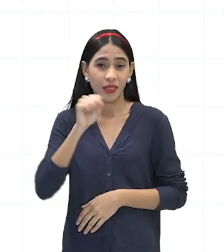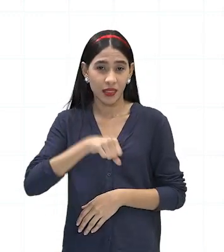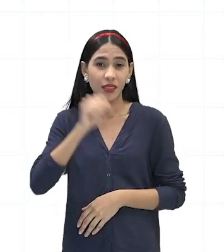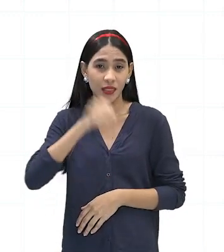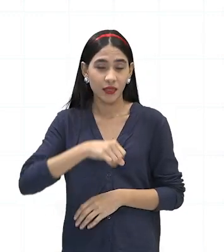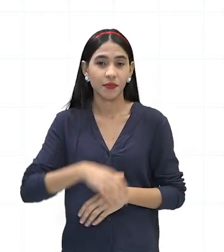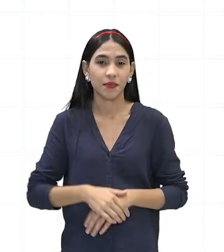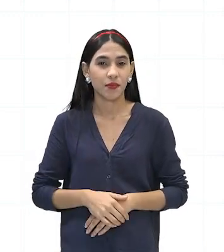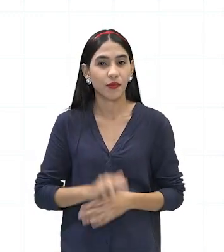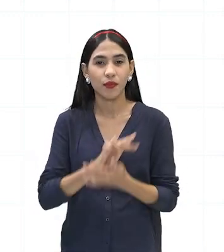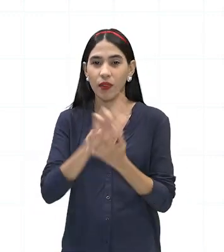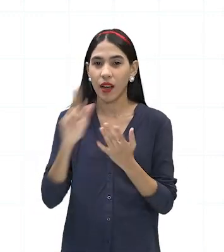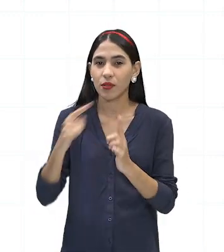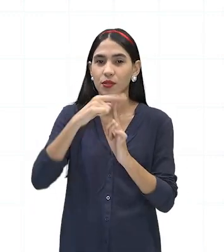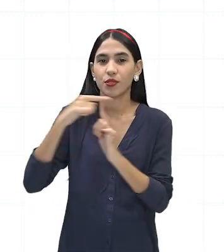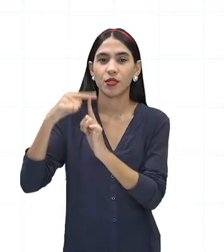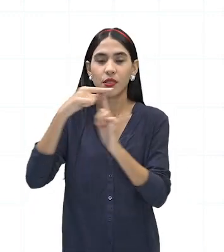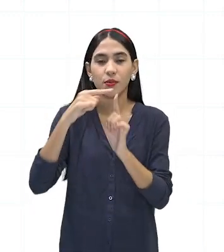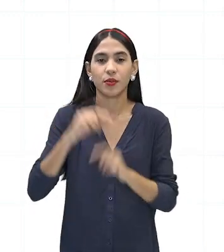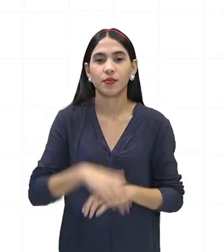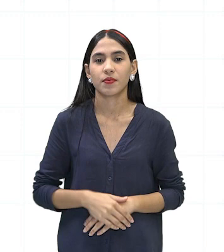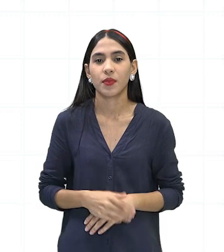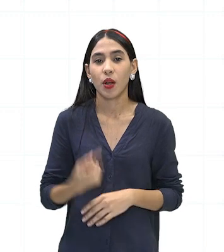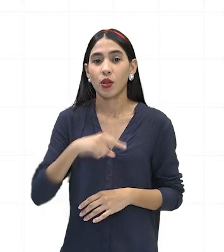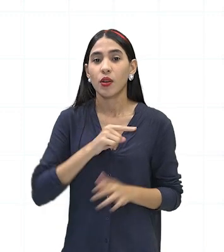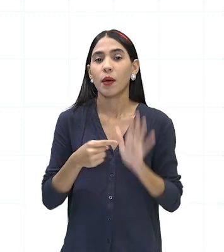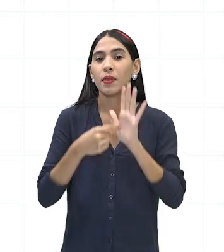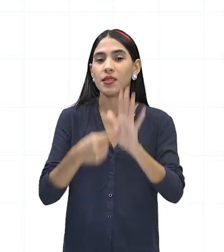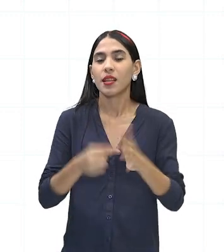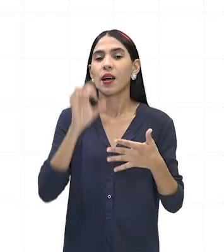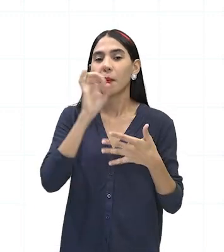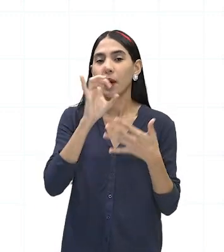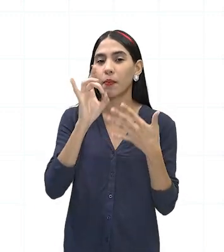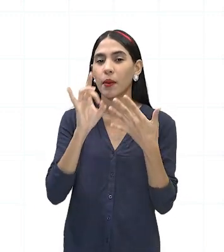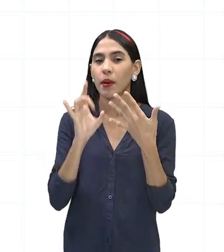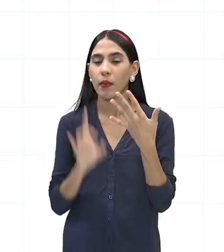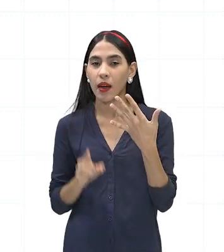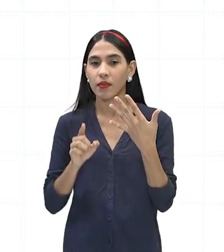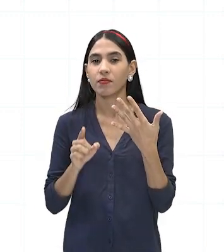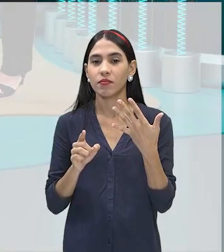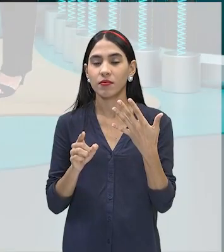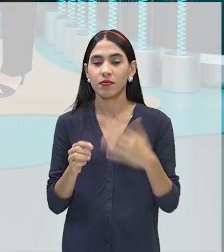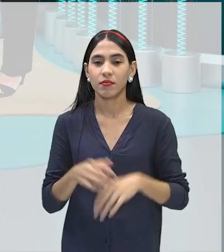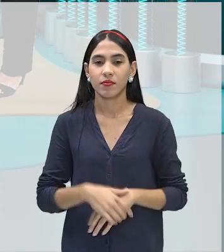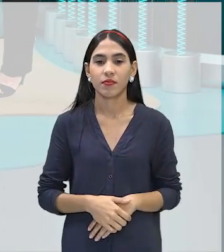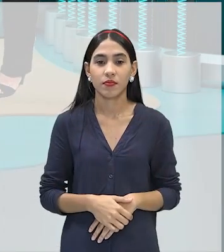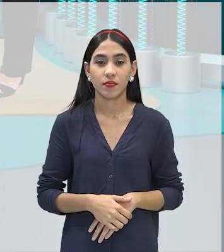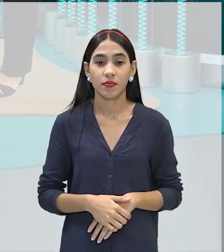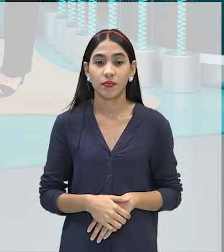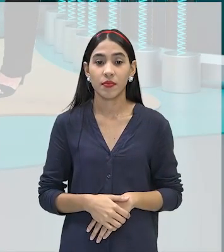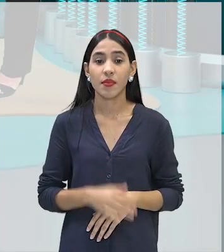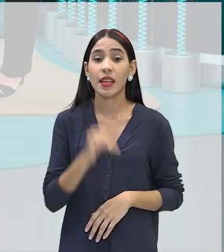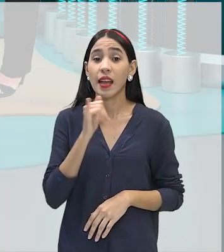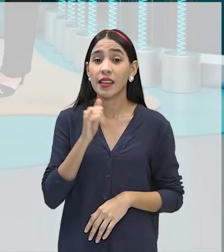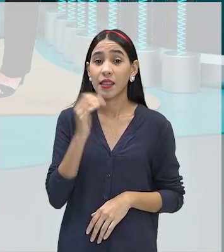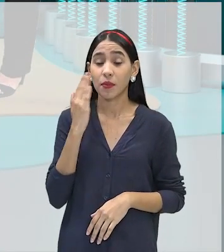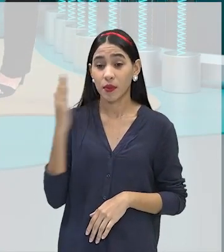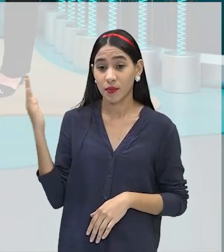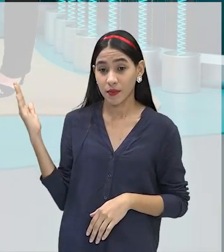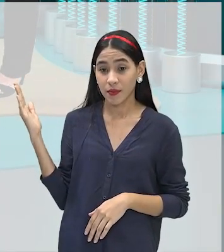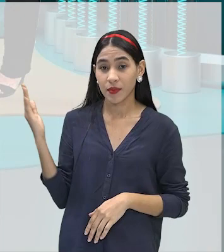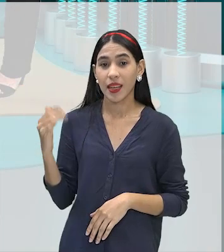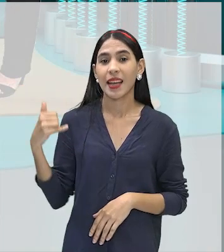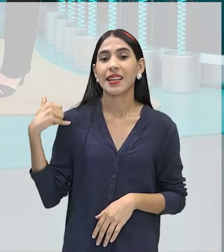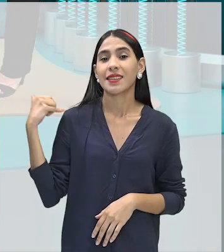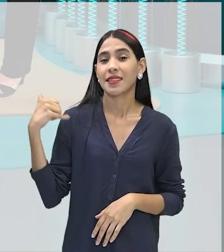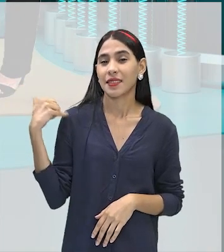outros modos, né? Vamos apresentar aqui cada um deles para vocês novamente. Começando pela questão da